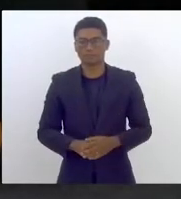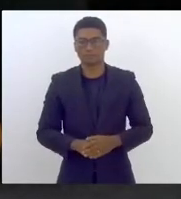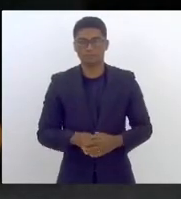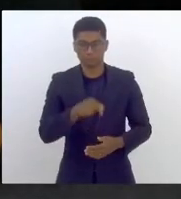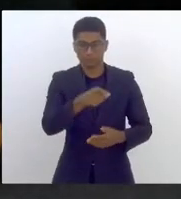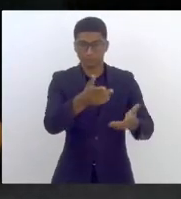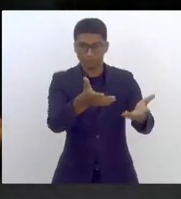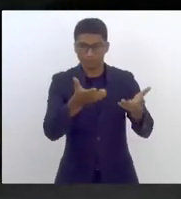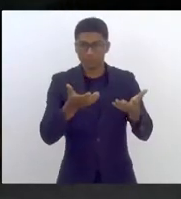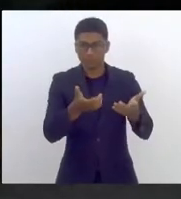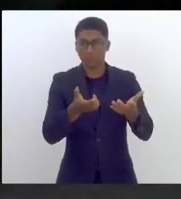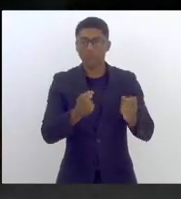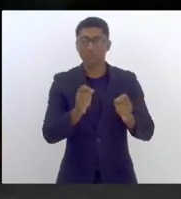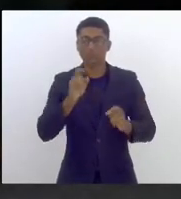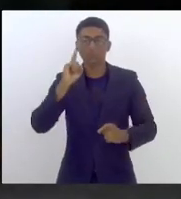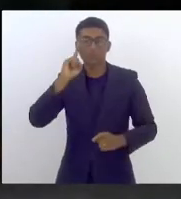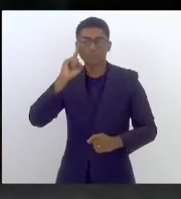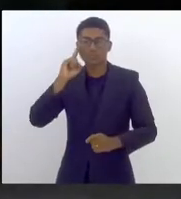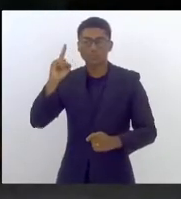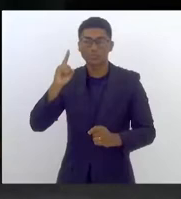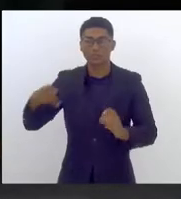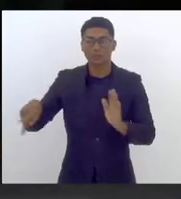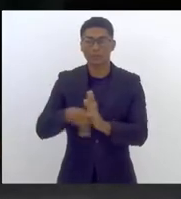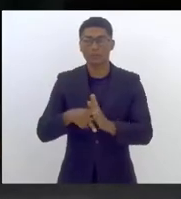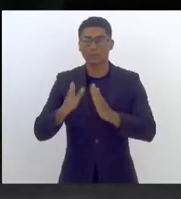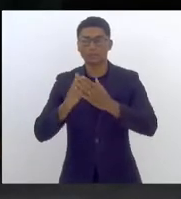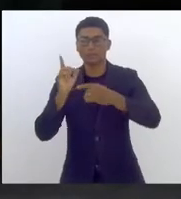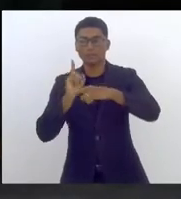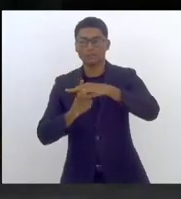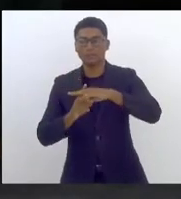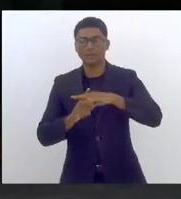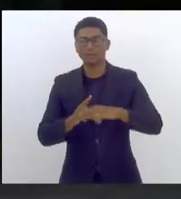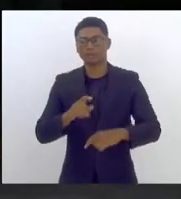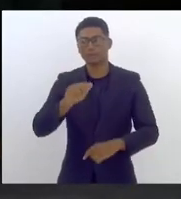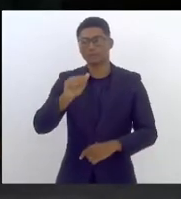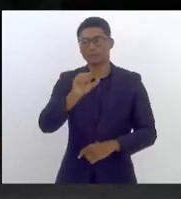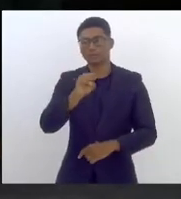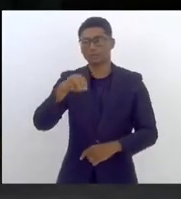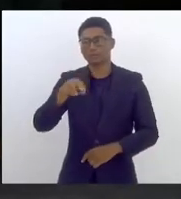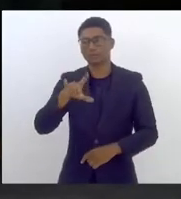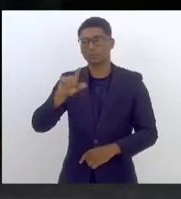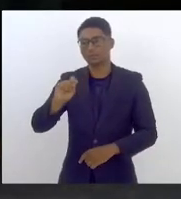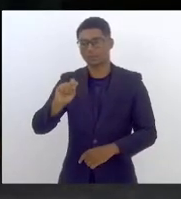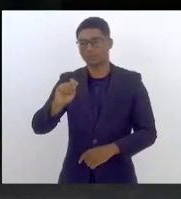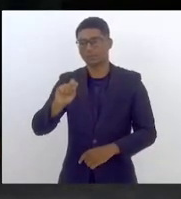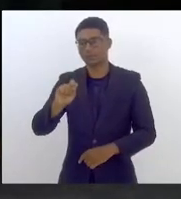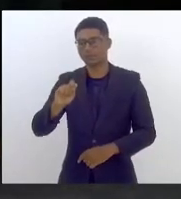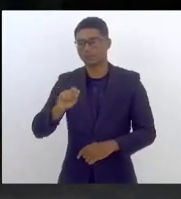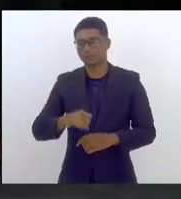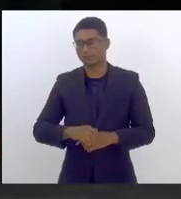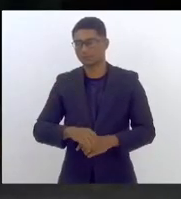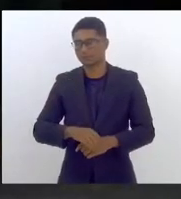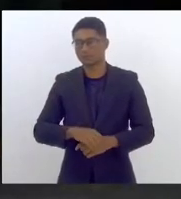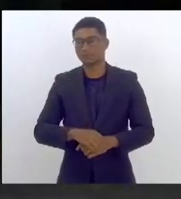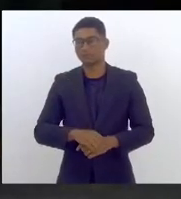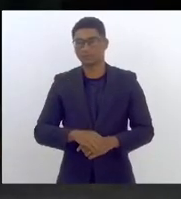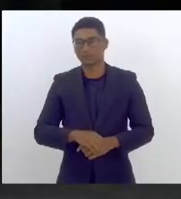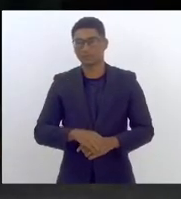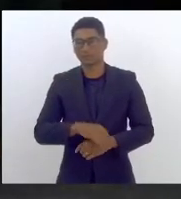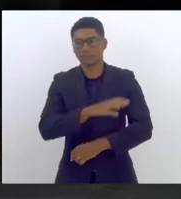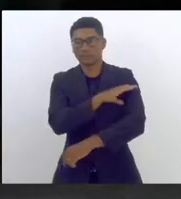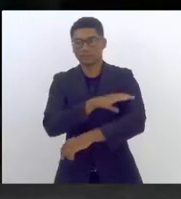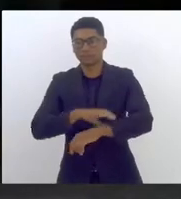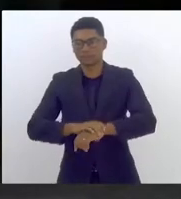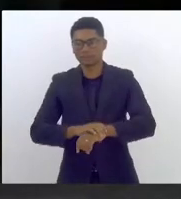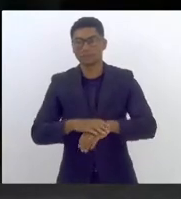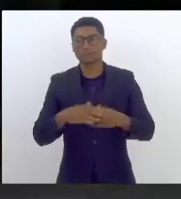quer o dia da Assembleia de Deus porque a assembleiana pode ser a juventude da Assembleia